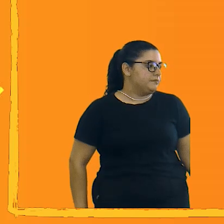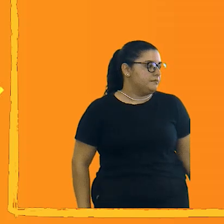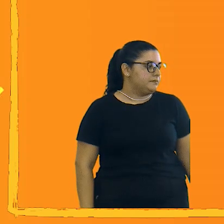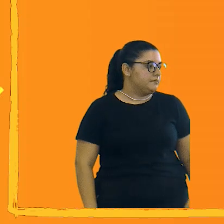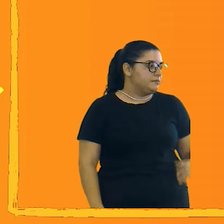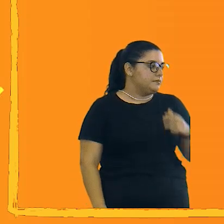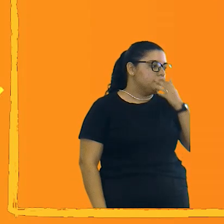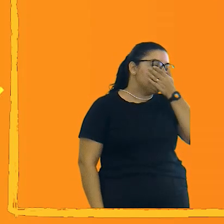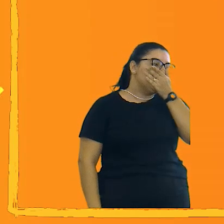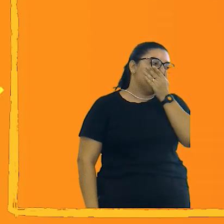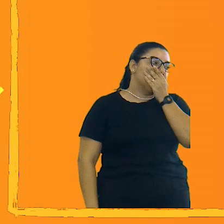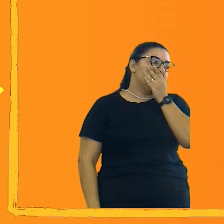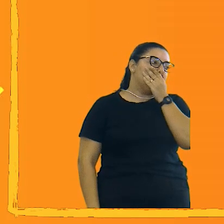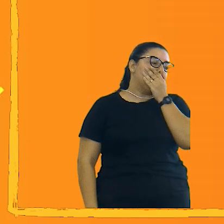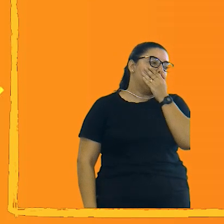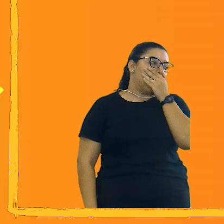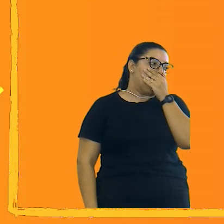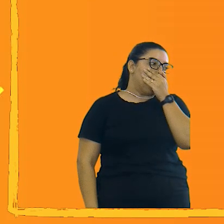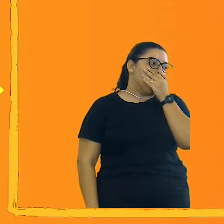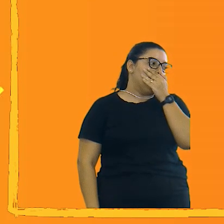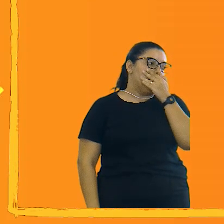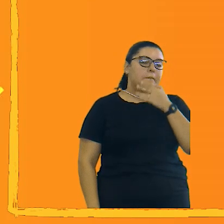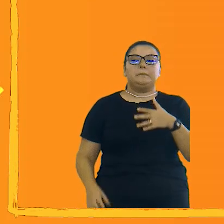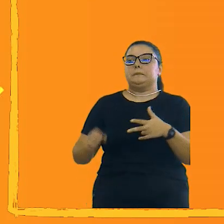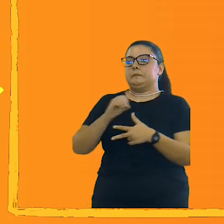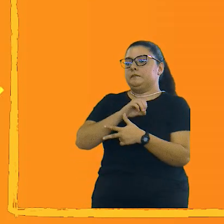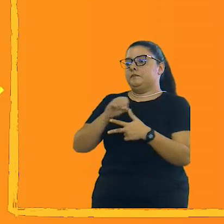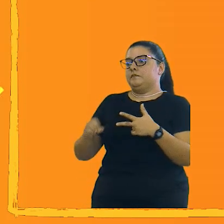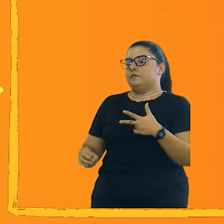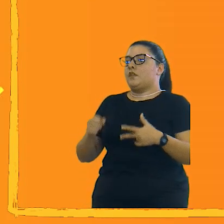beleza ó Enem